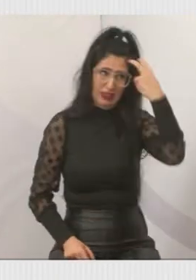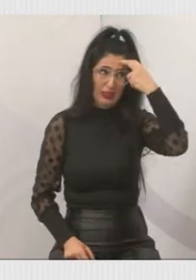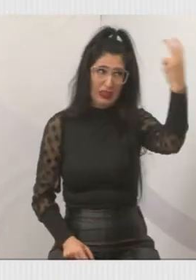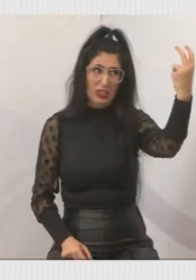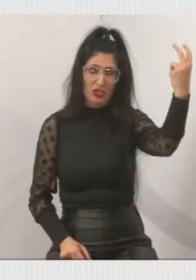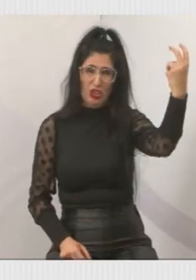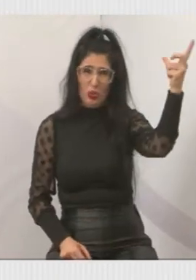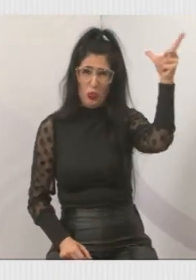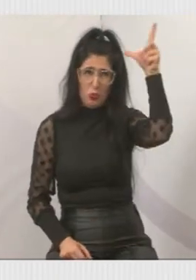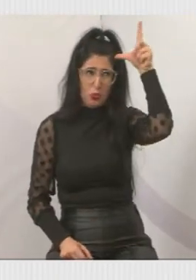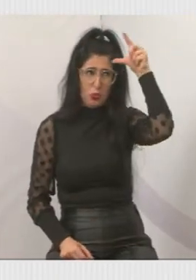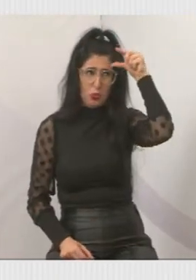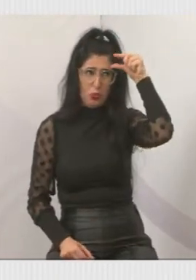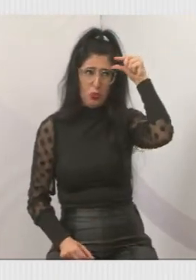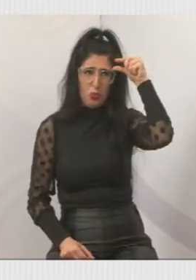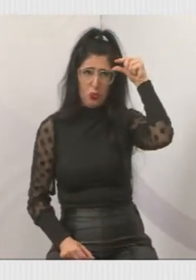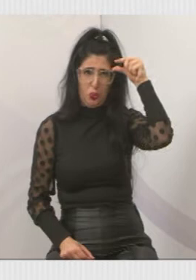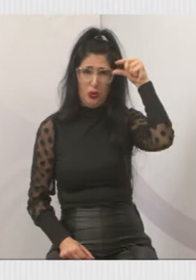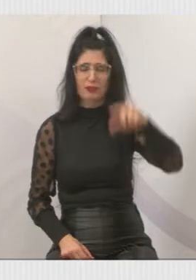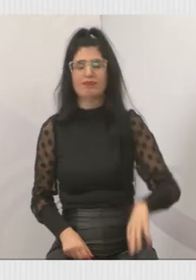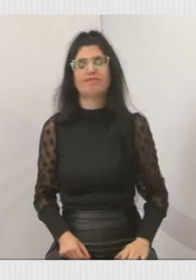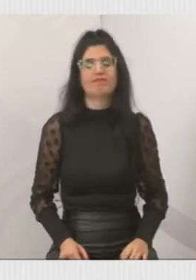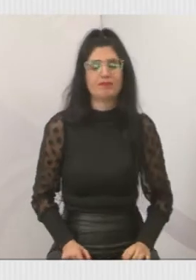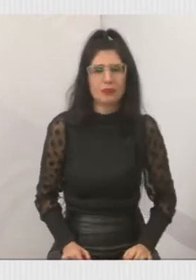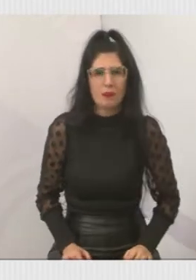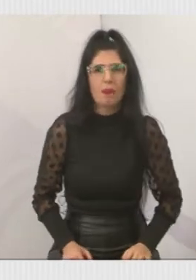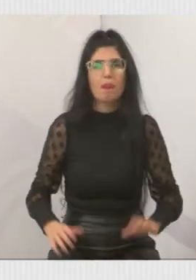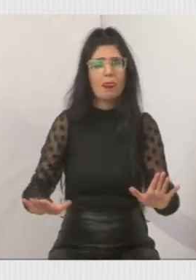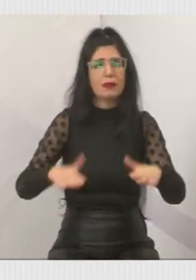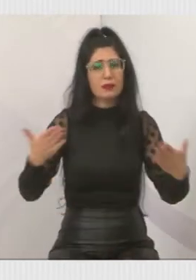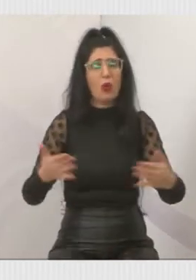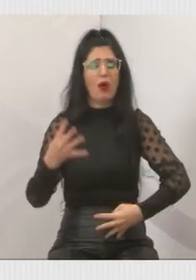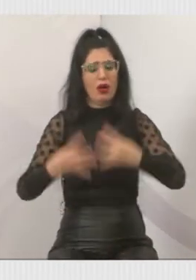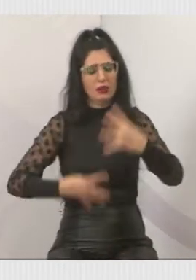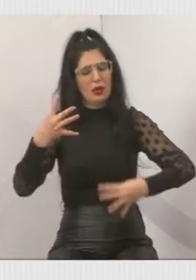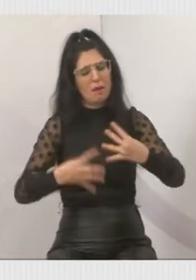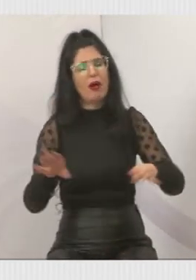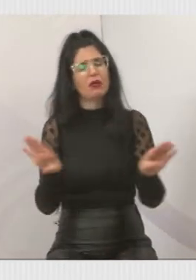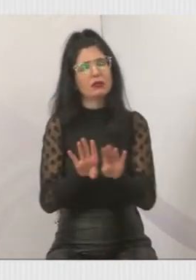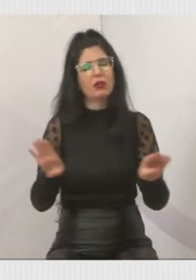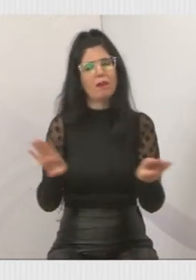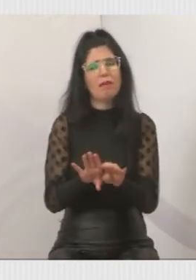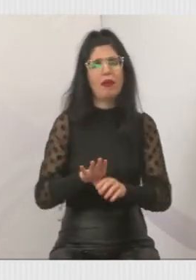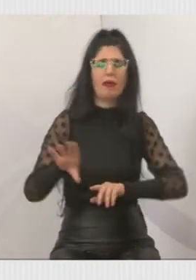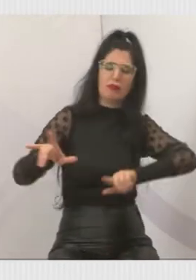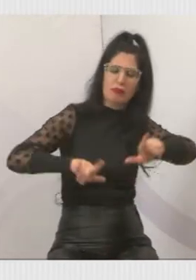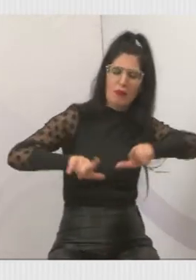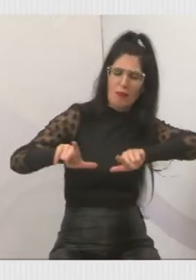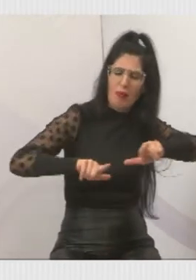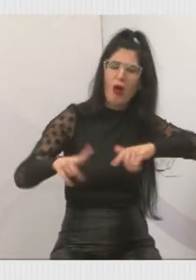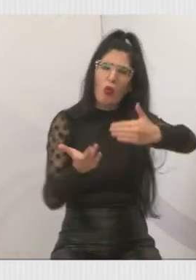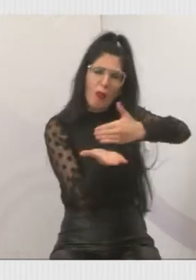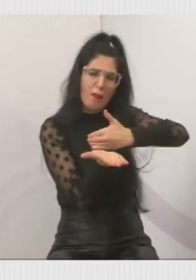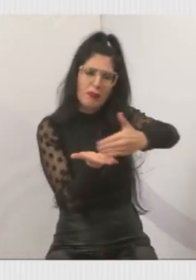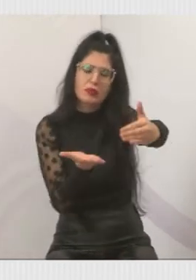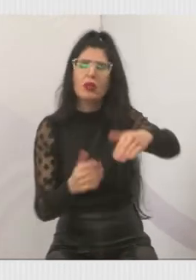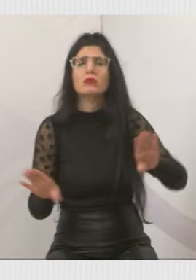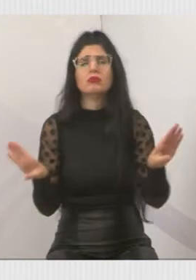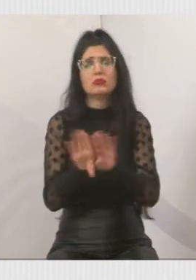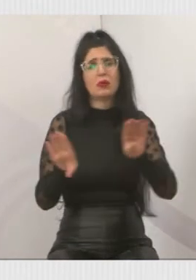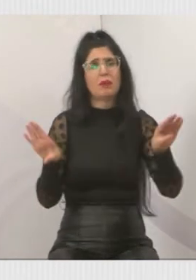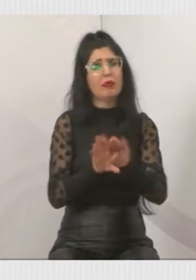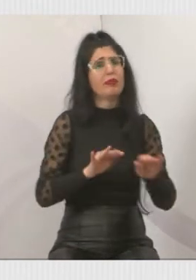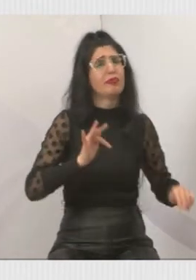a possibilidade do jovem competir no mercado de trabalho, além de ser uma porta de entrada para drogas mais